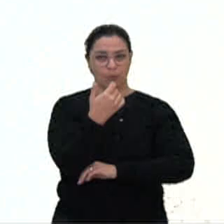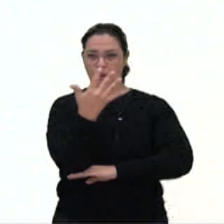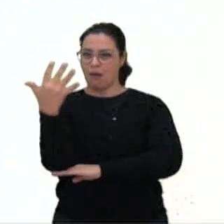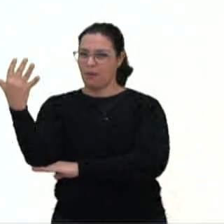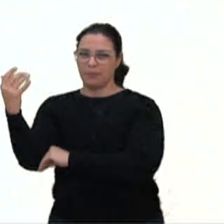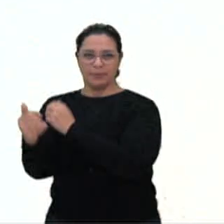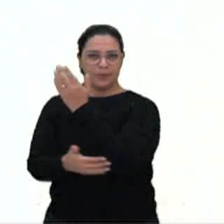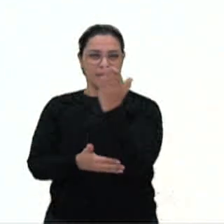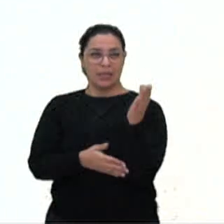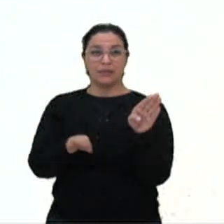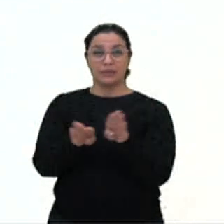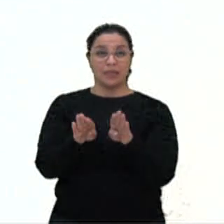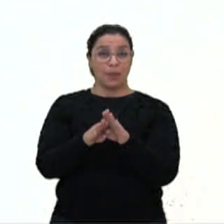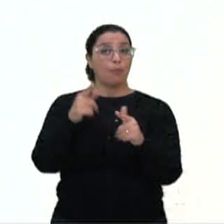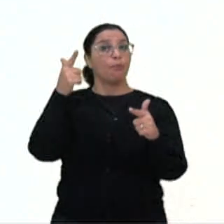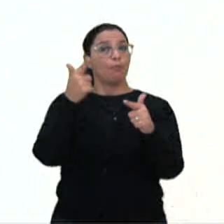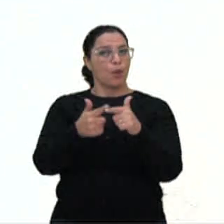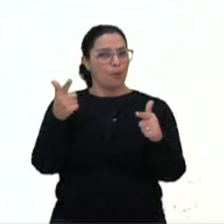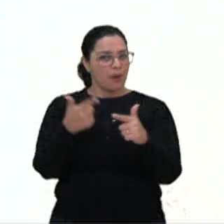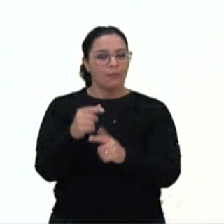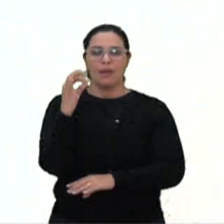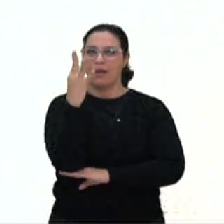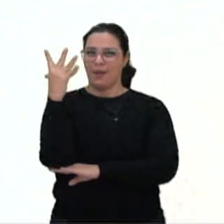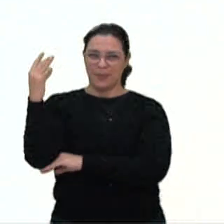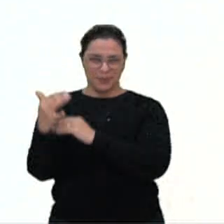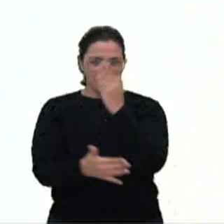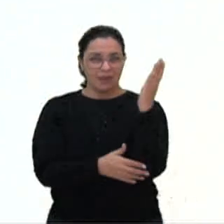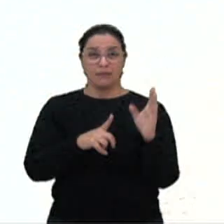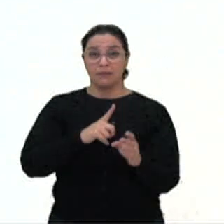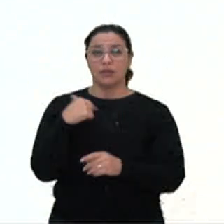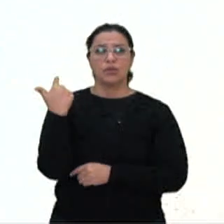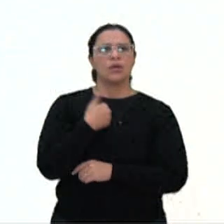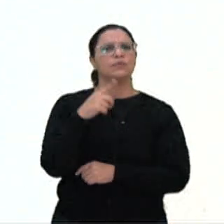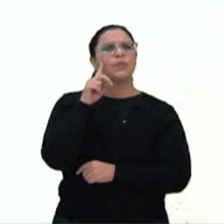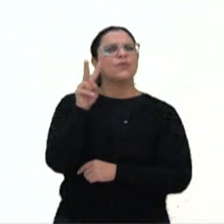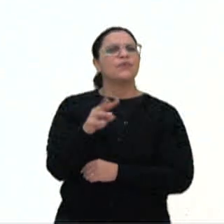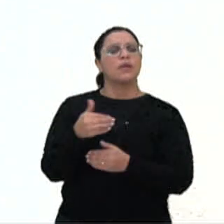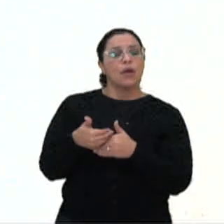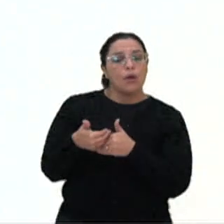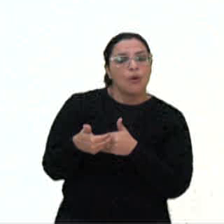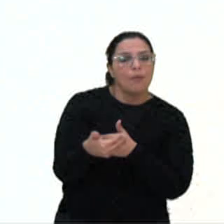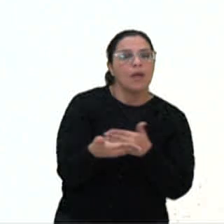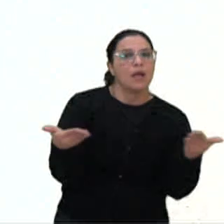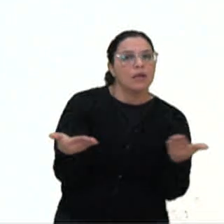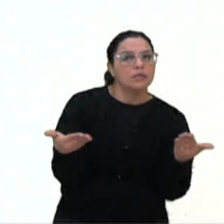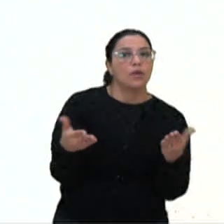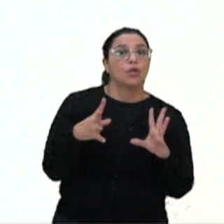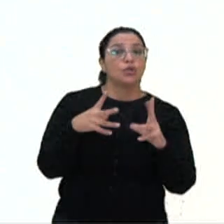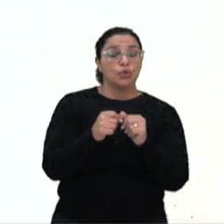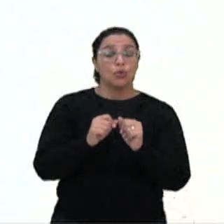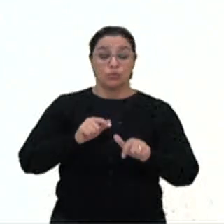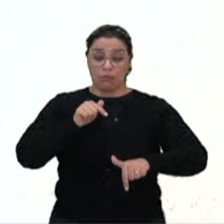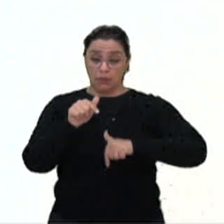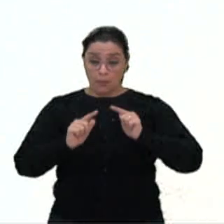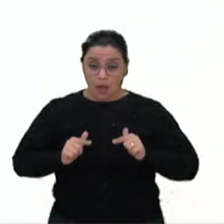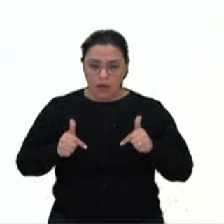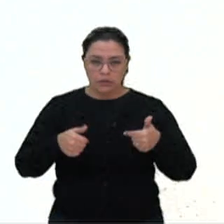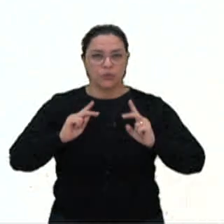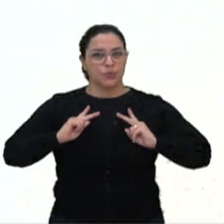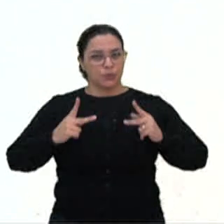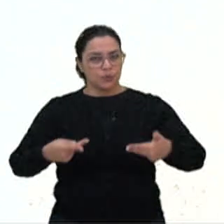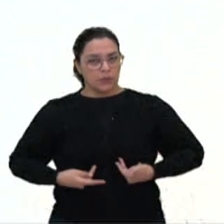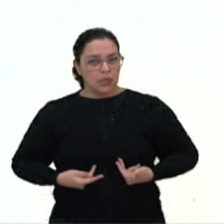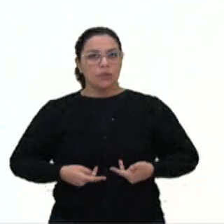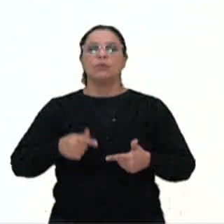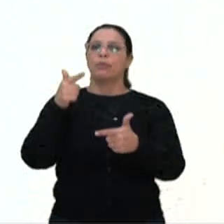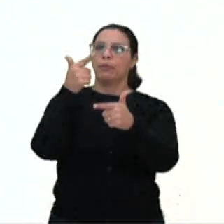ambiente, que a gente chama de impactos ambientais. Então, nós vamos ter, a partir das atividades humanas,